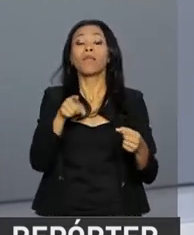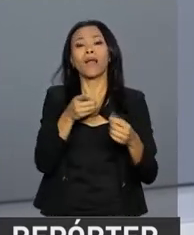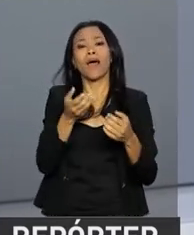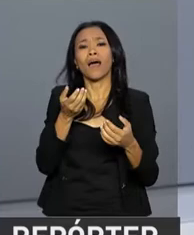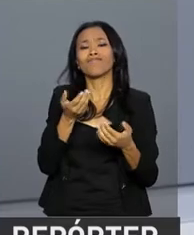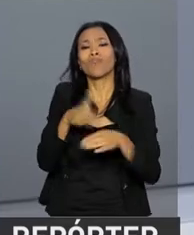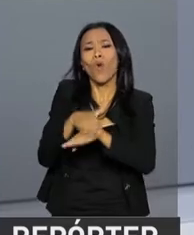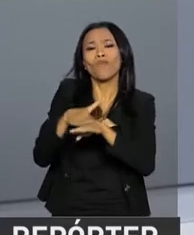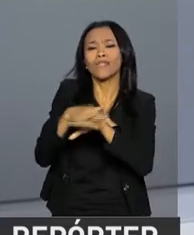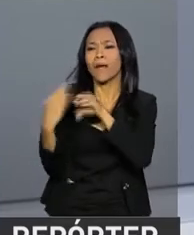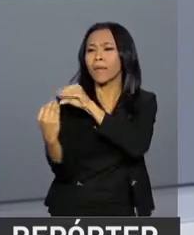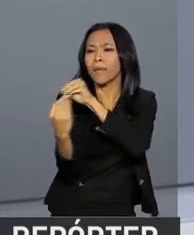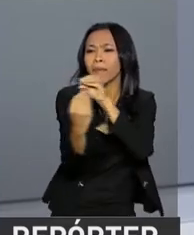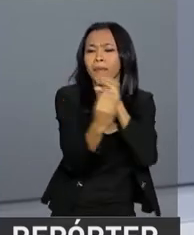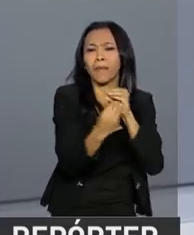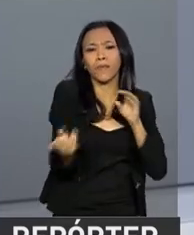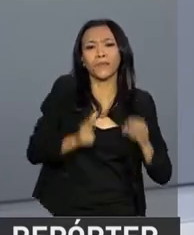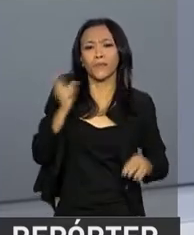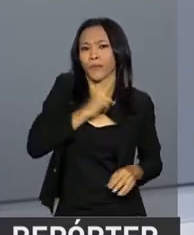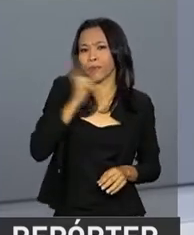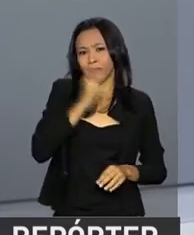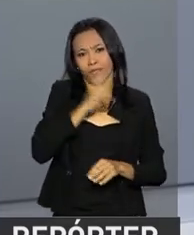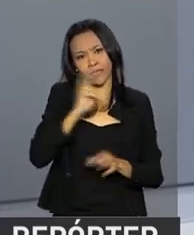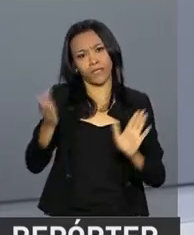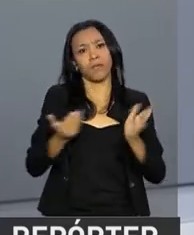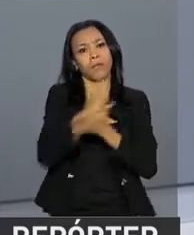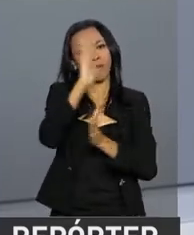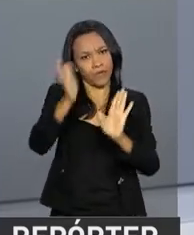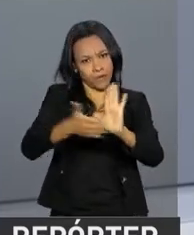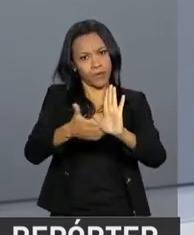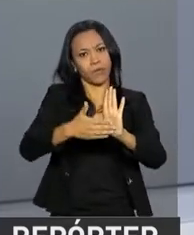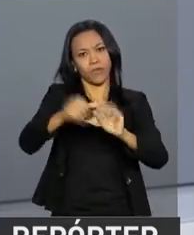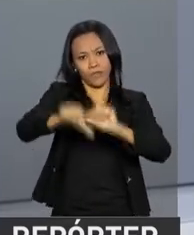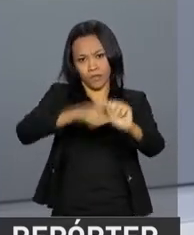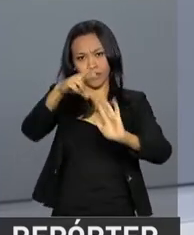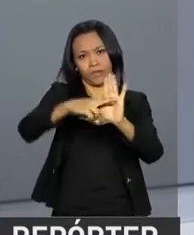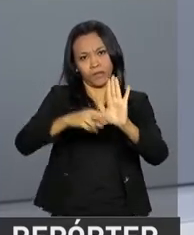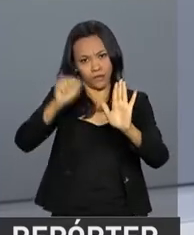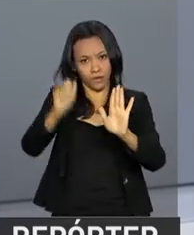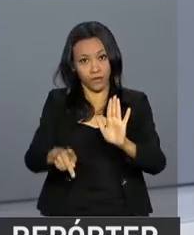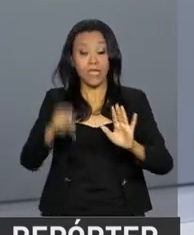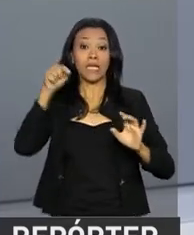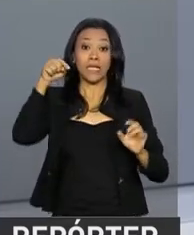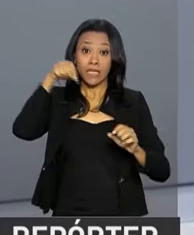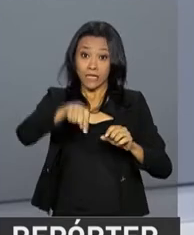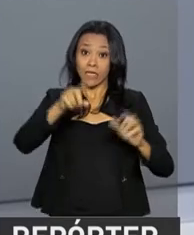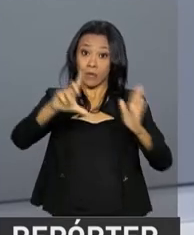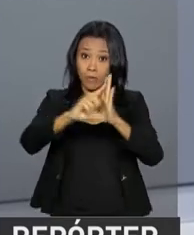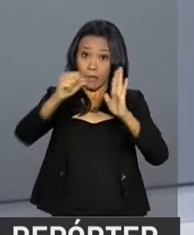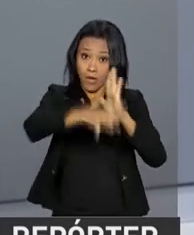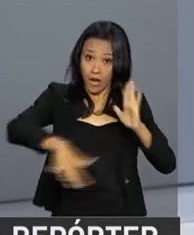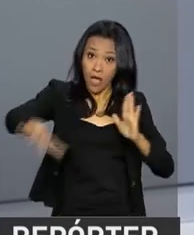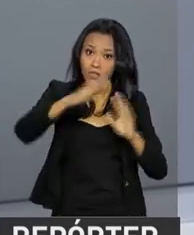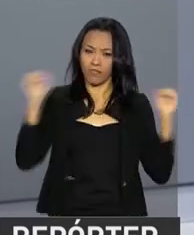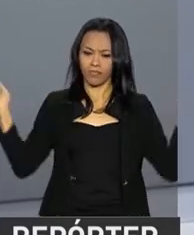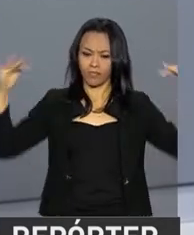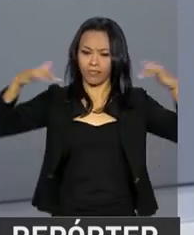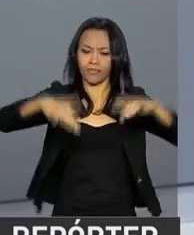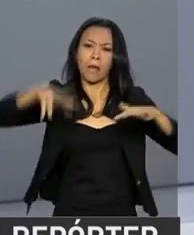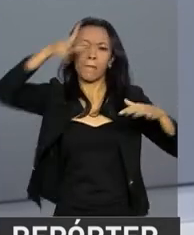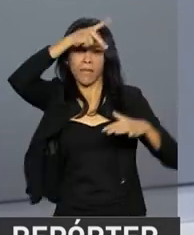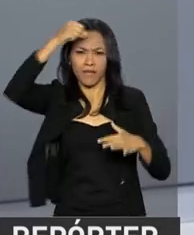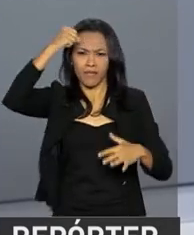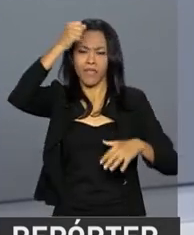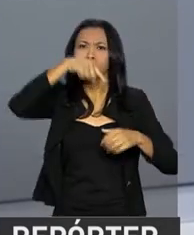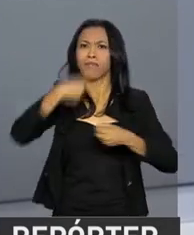da urgência de aprovar o texto durante encontro no palácio do planalto com prefeitos e representantes da confederação nacional